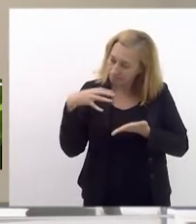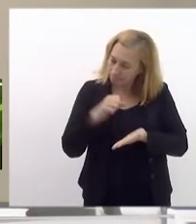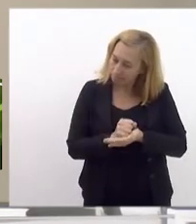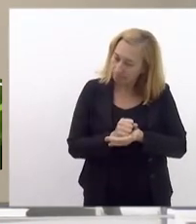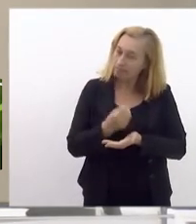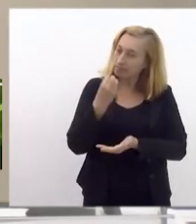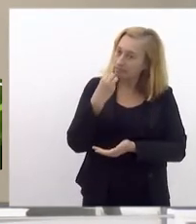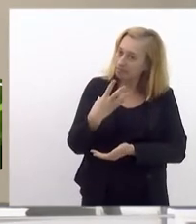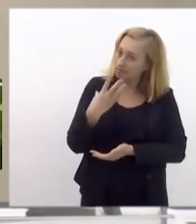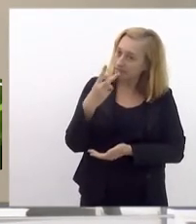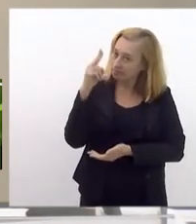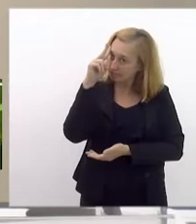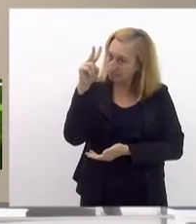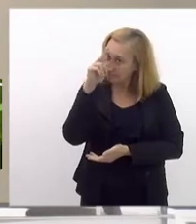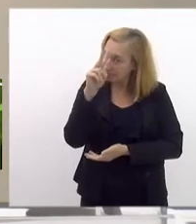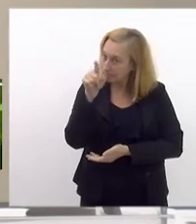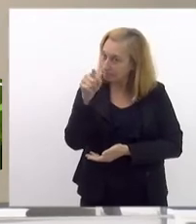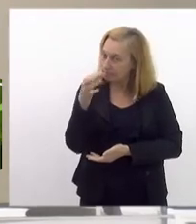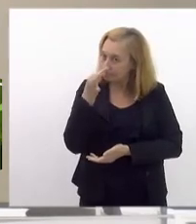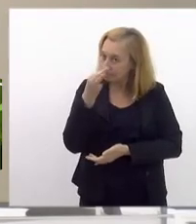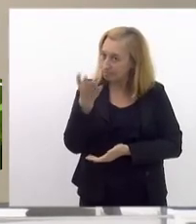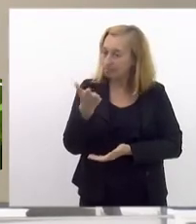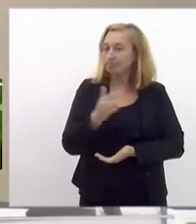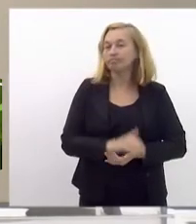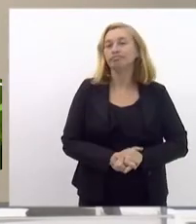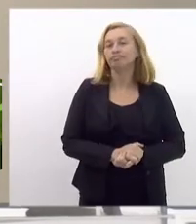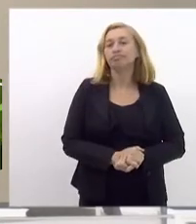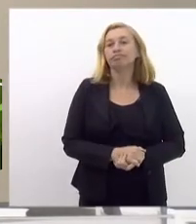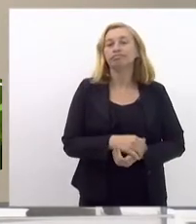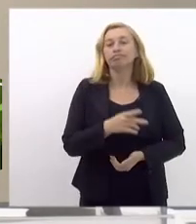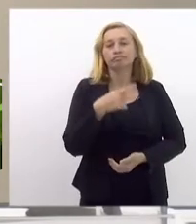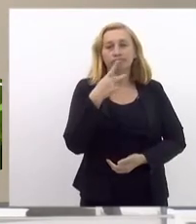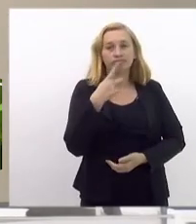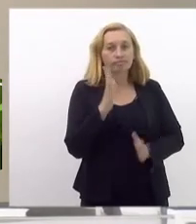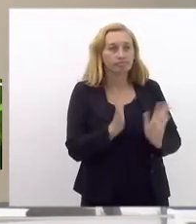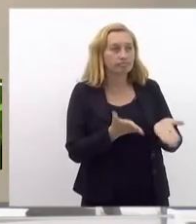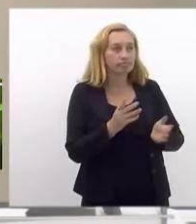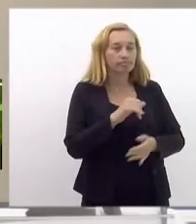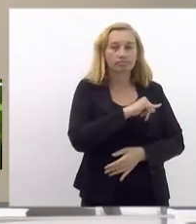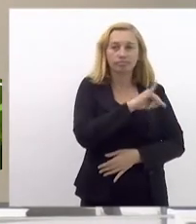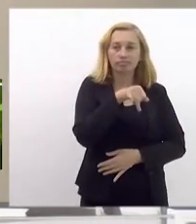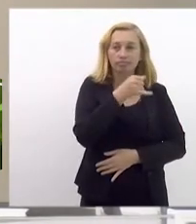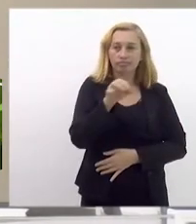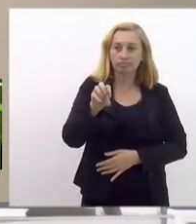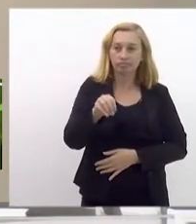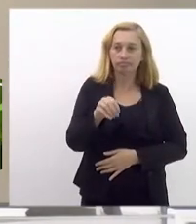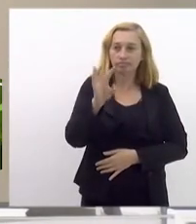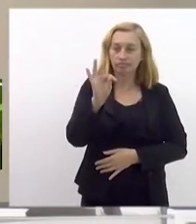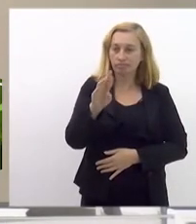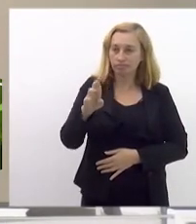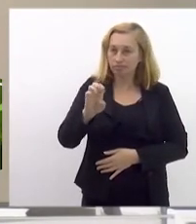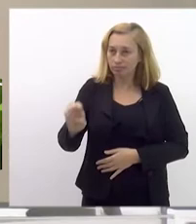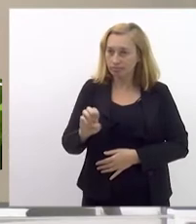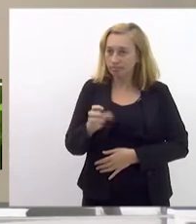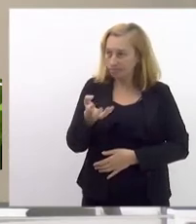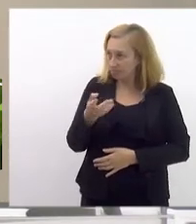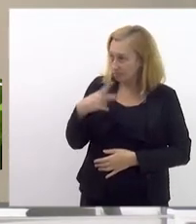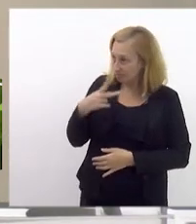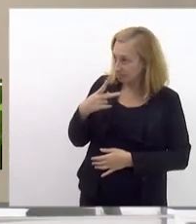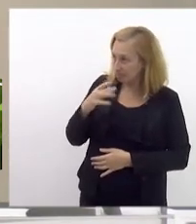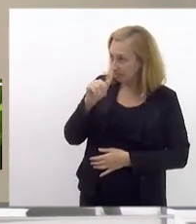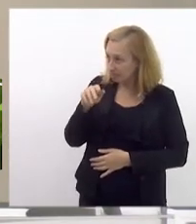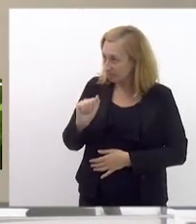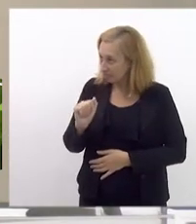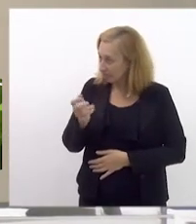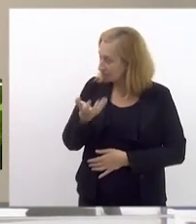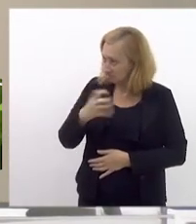você repisar aí essa sugestão. Eu passo a palavra aqui ao João Torres, quiser fazer uma saudação. Não, Ana Tereza, também não.